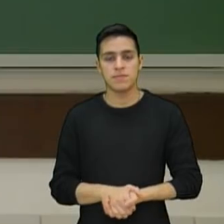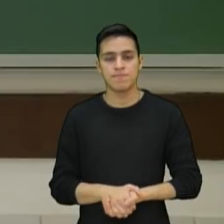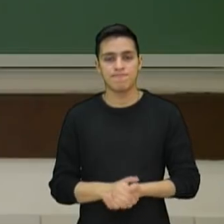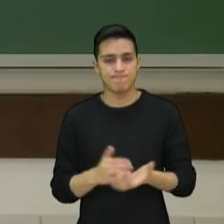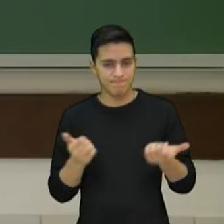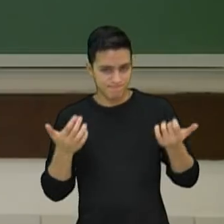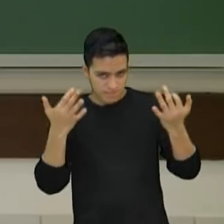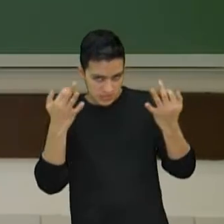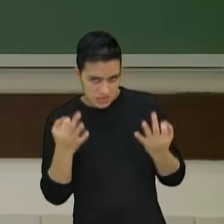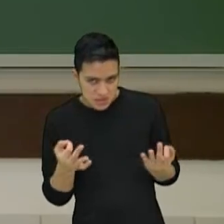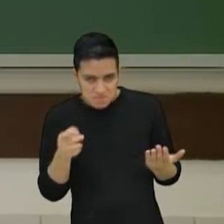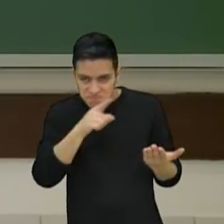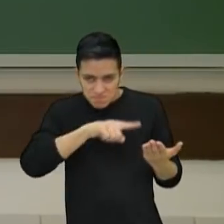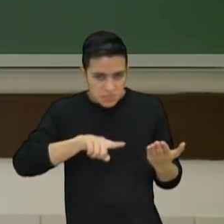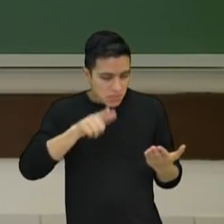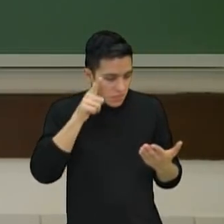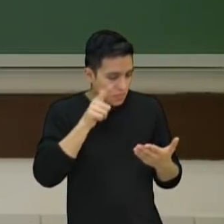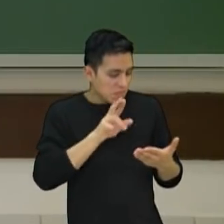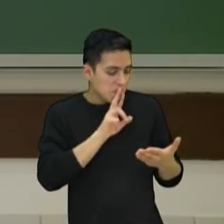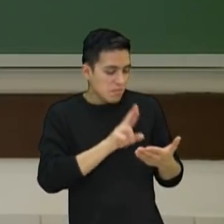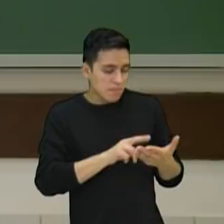Certo, pessoal? Conseguiram?